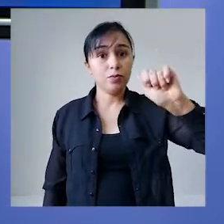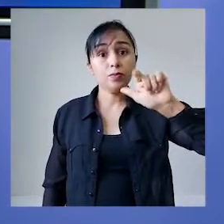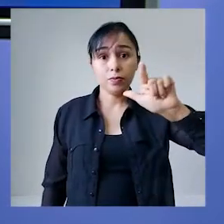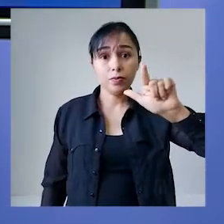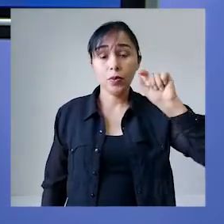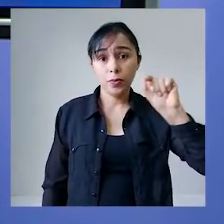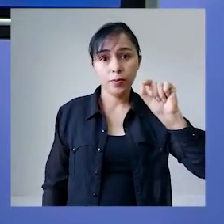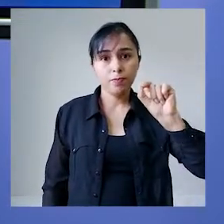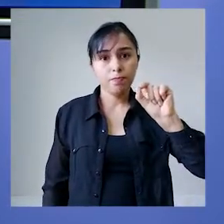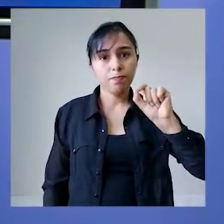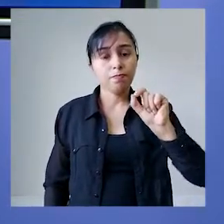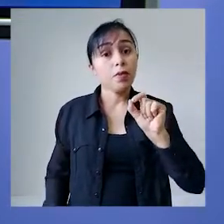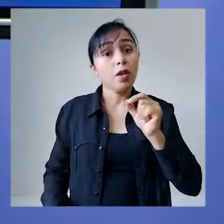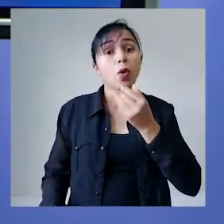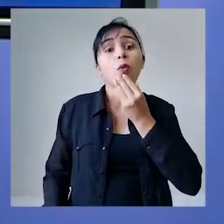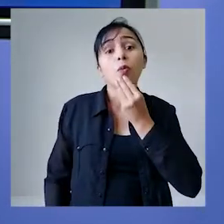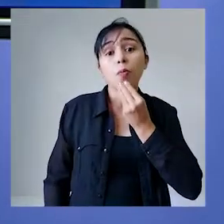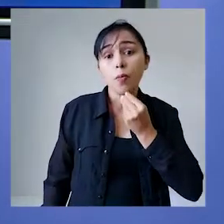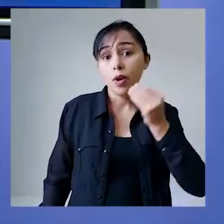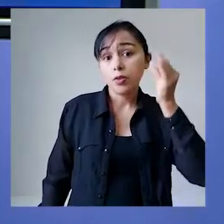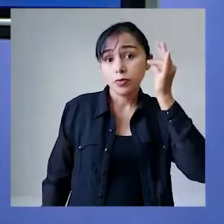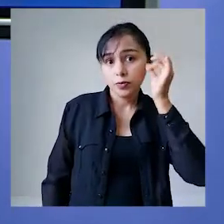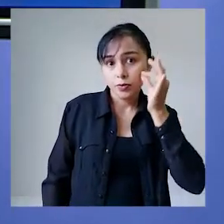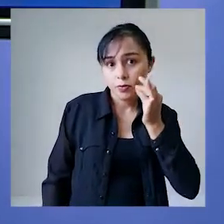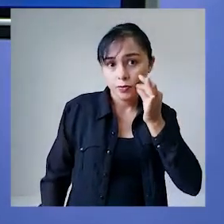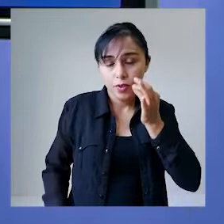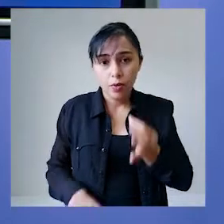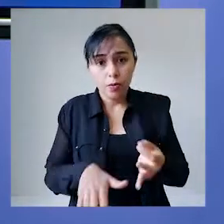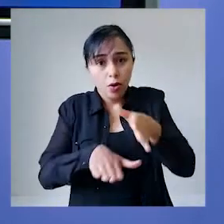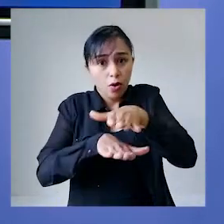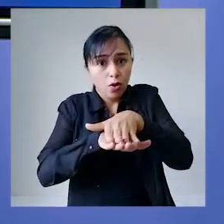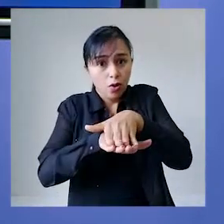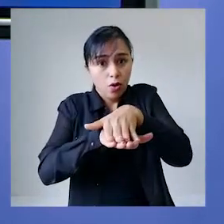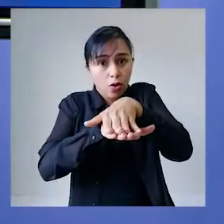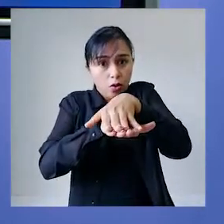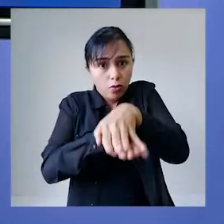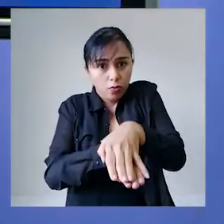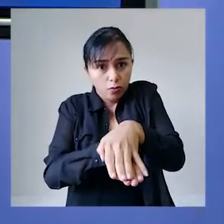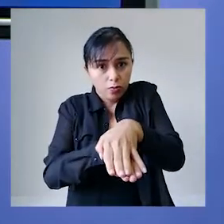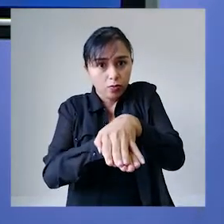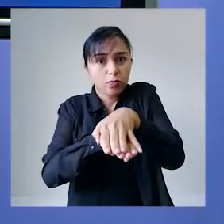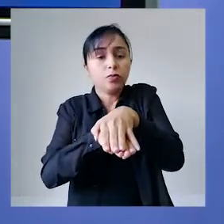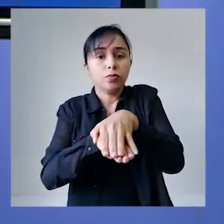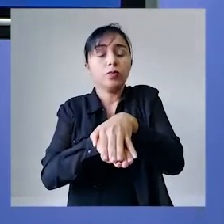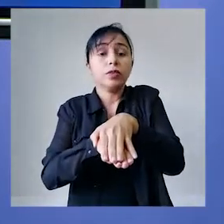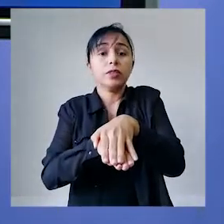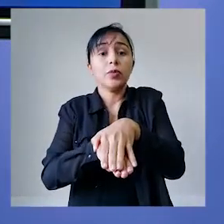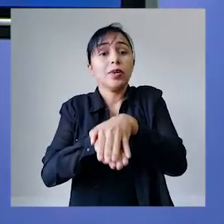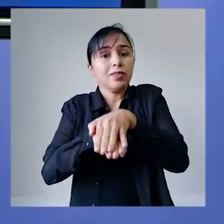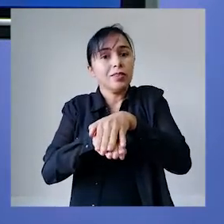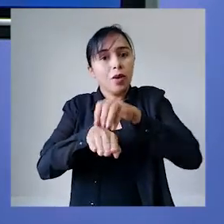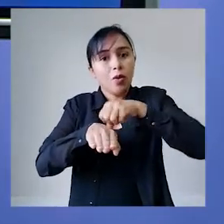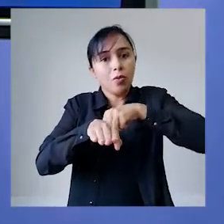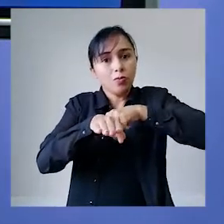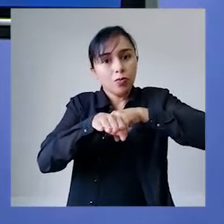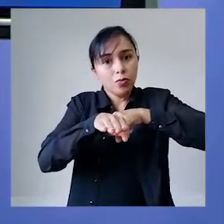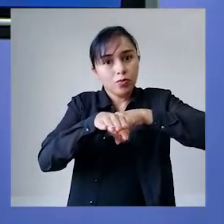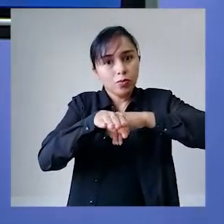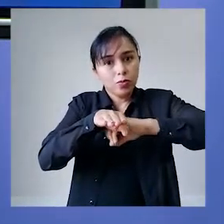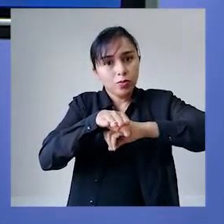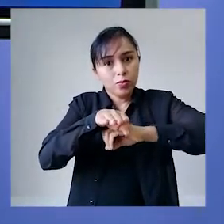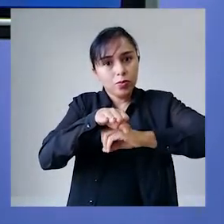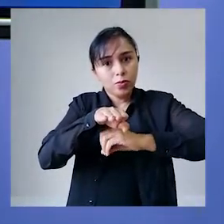Eles se juntam, o macho e a fêmea, se abraçam e nesse abraço tem a liberação dos gametas que